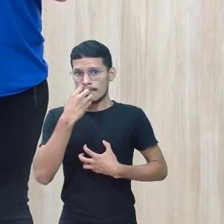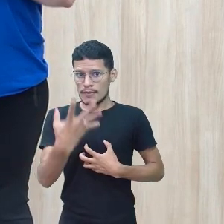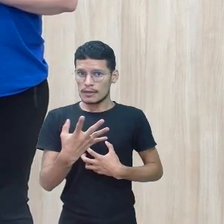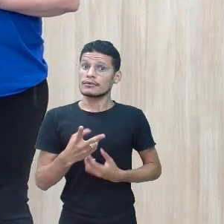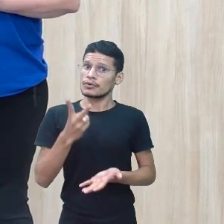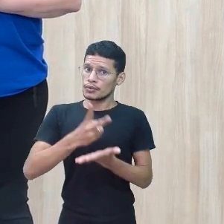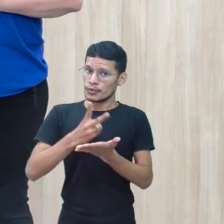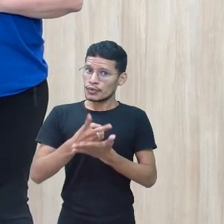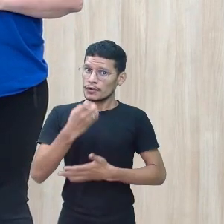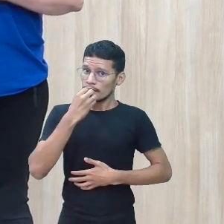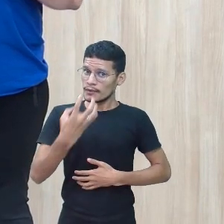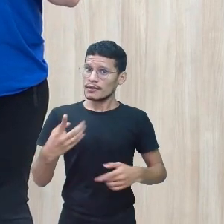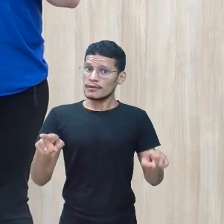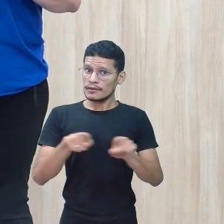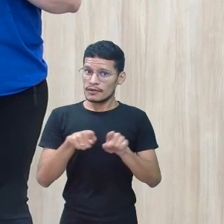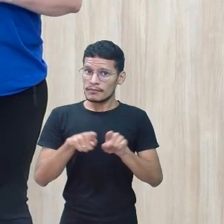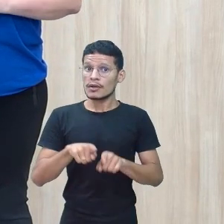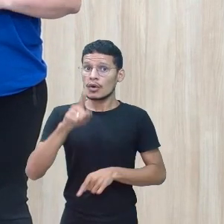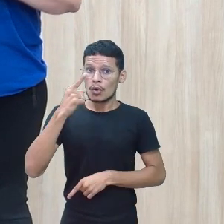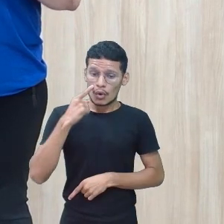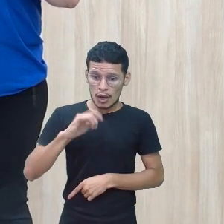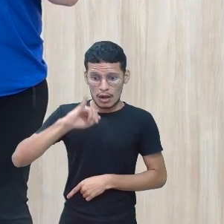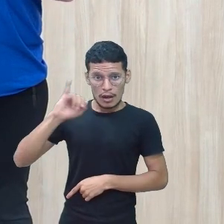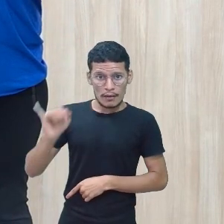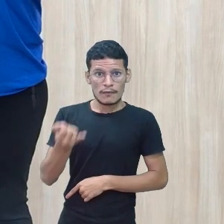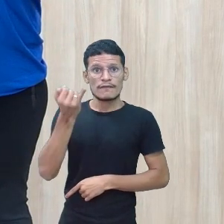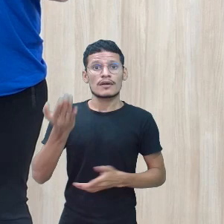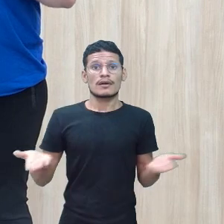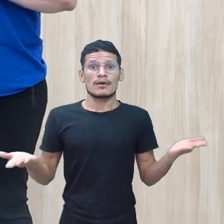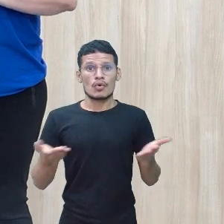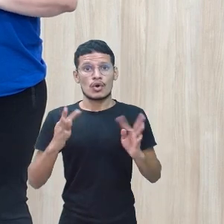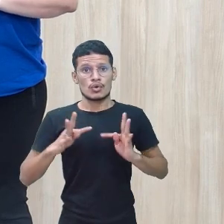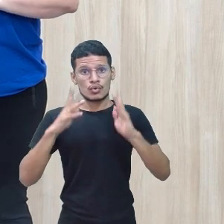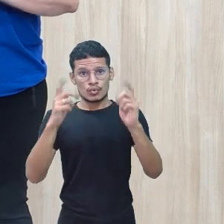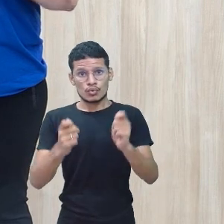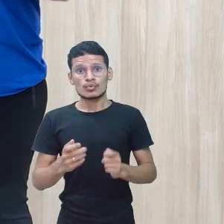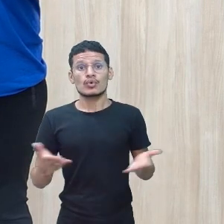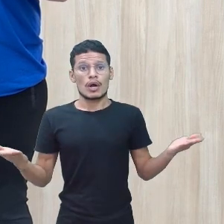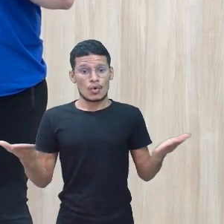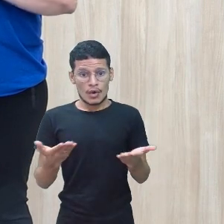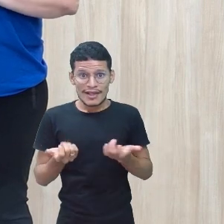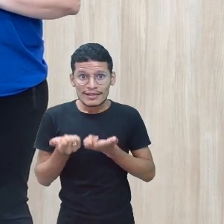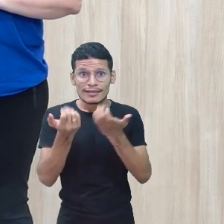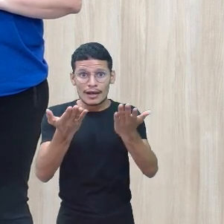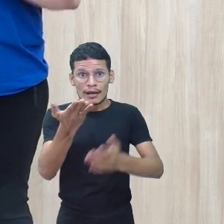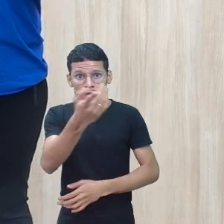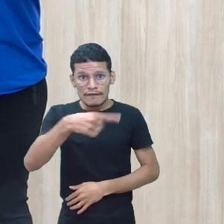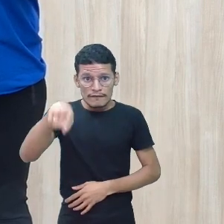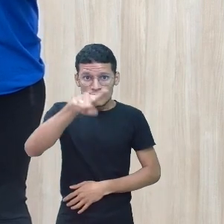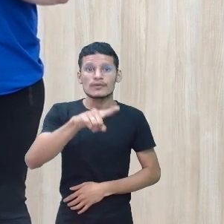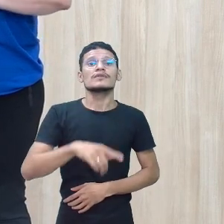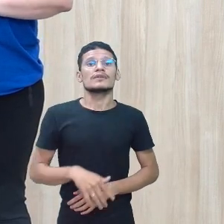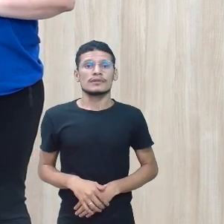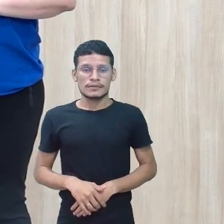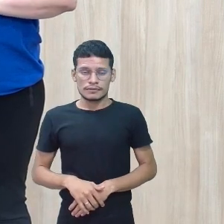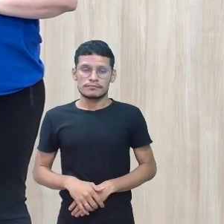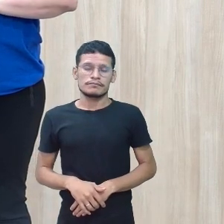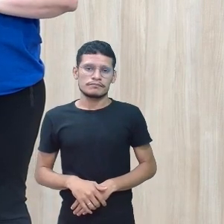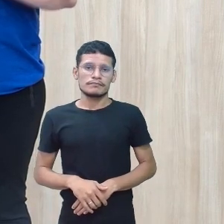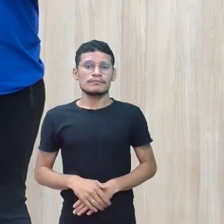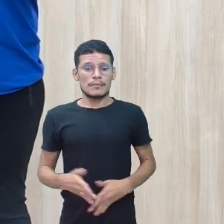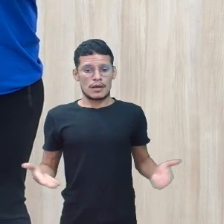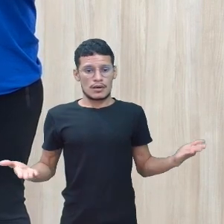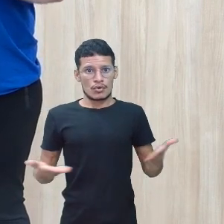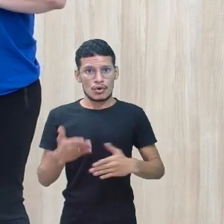continuem bem e aproveite tudo que está sendo promovido, especialmente para vocês,